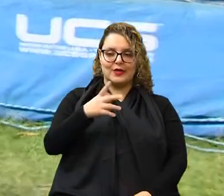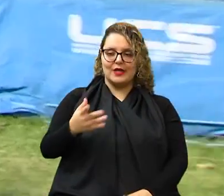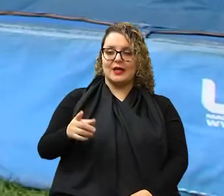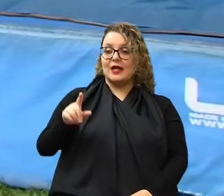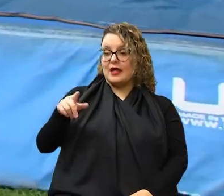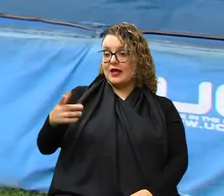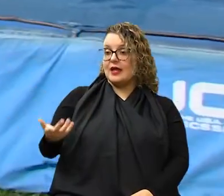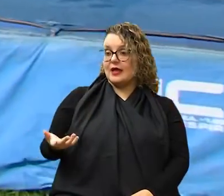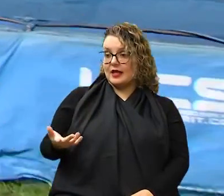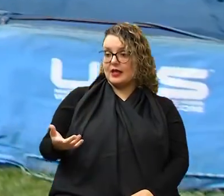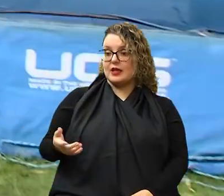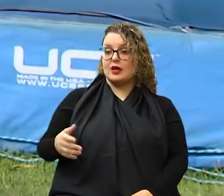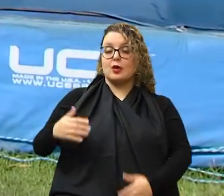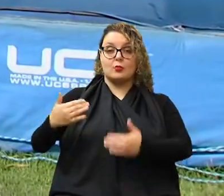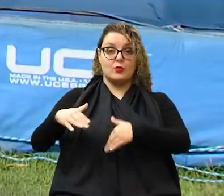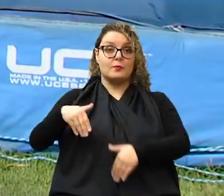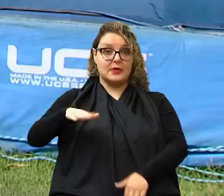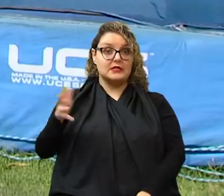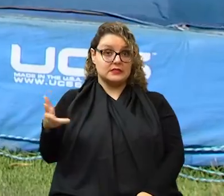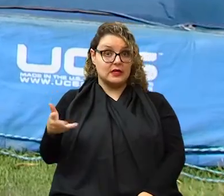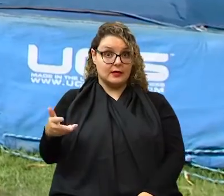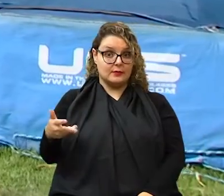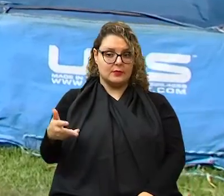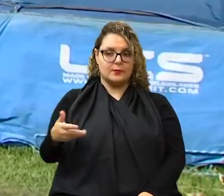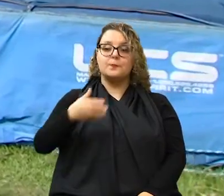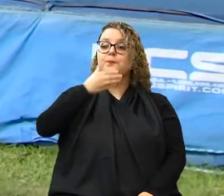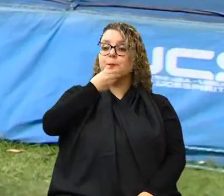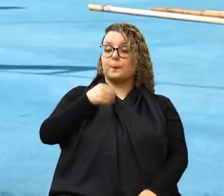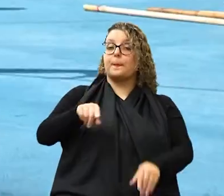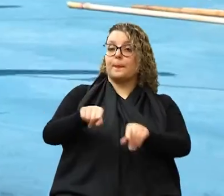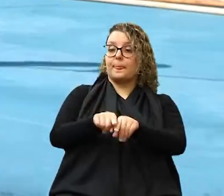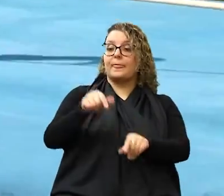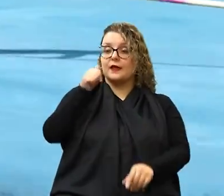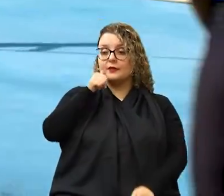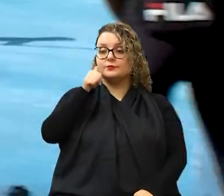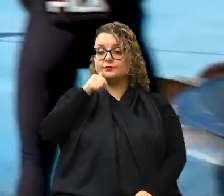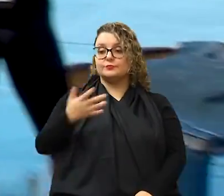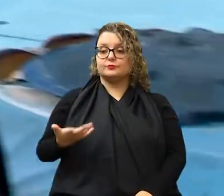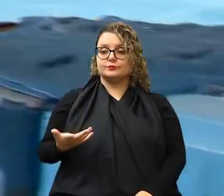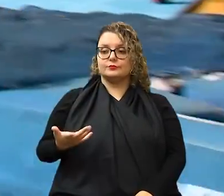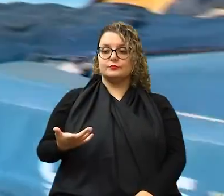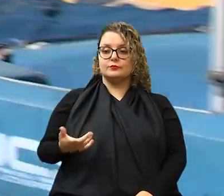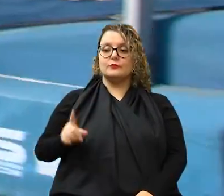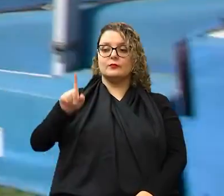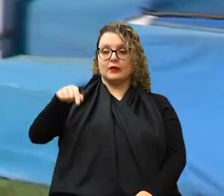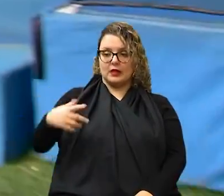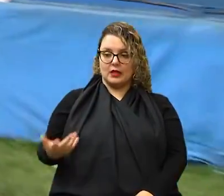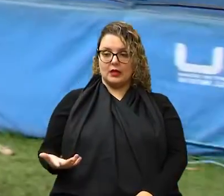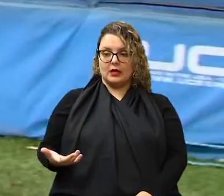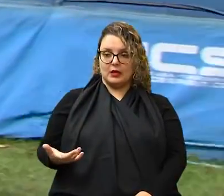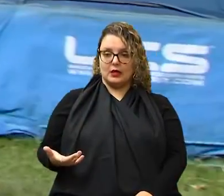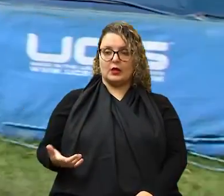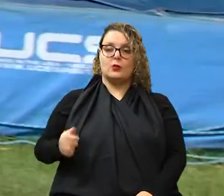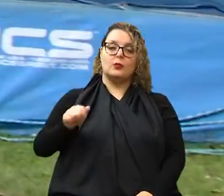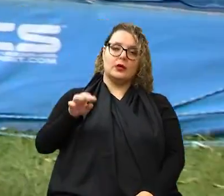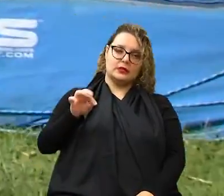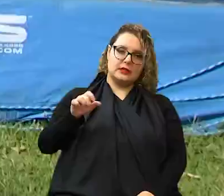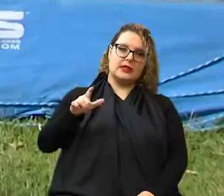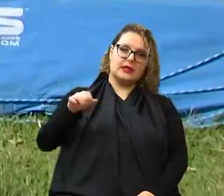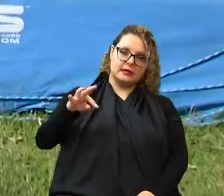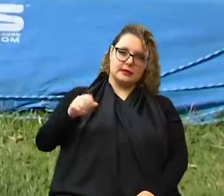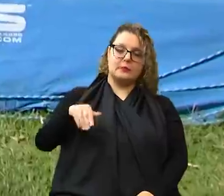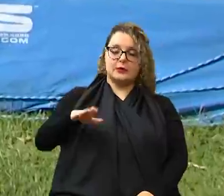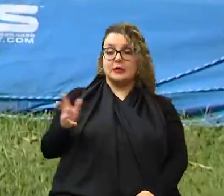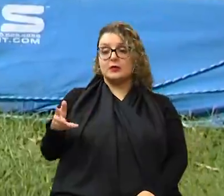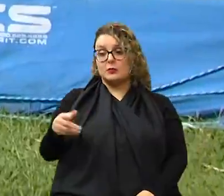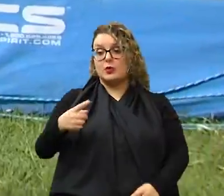né? Como é a prova mais rápida, né? Tanto o masculino quanto o feminino, eles são considerados os atletas mais rápidos do